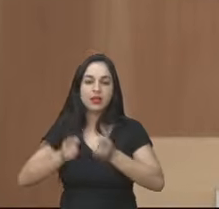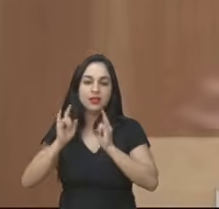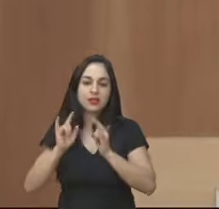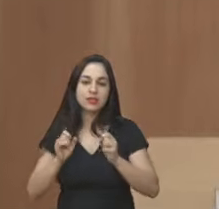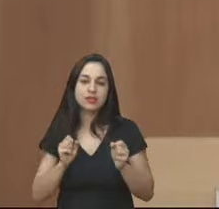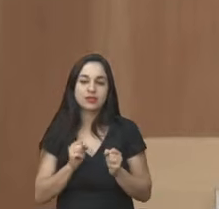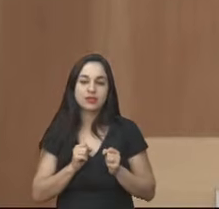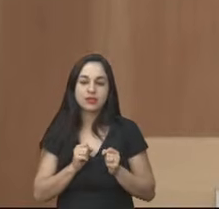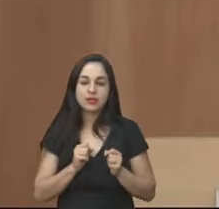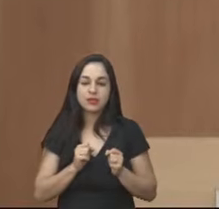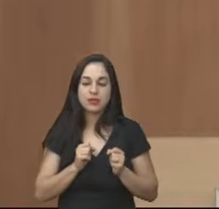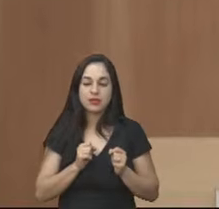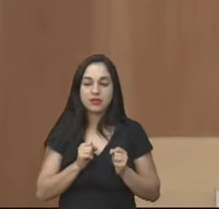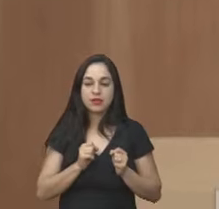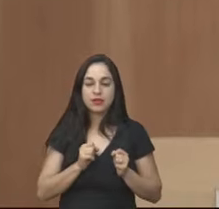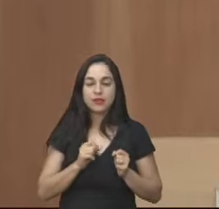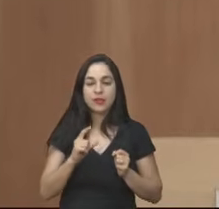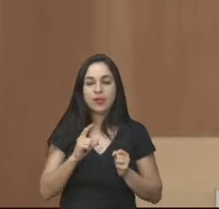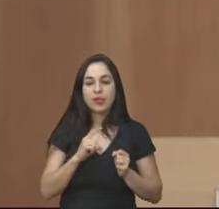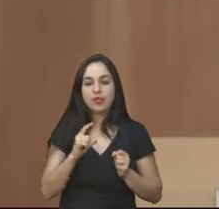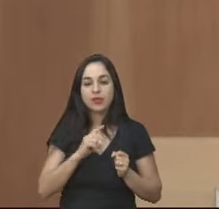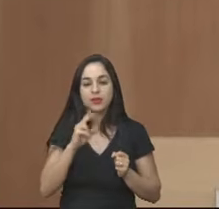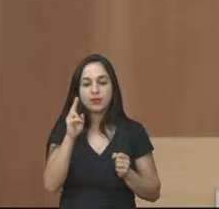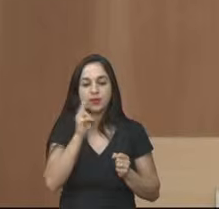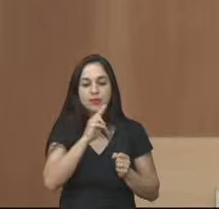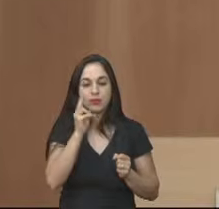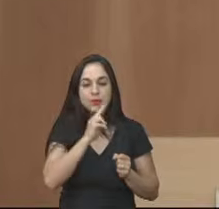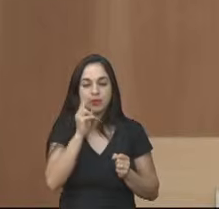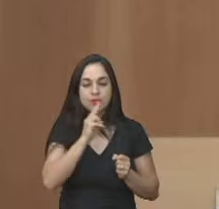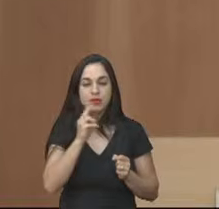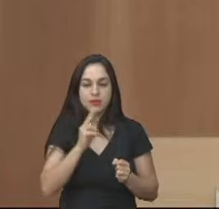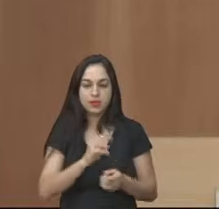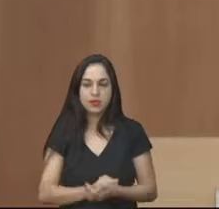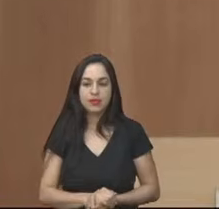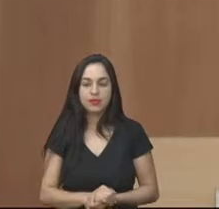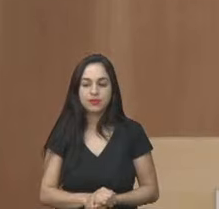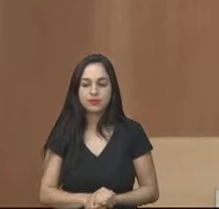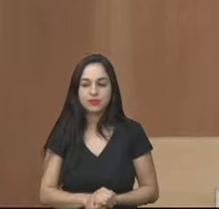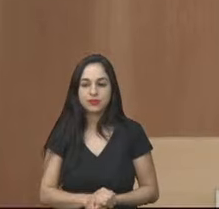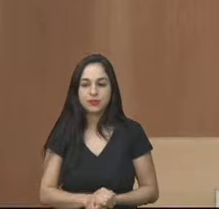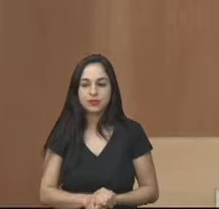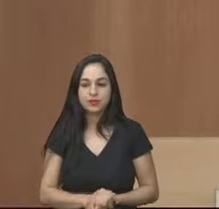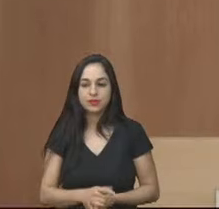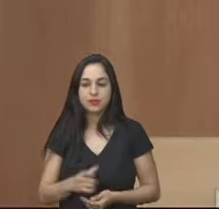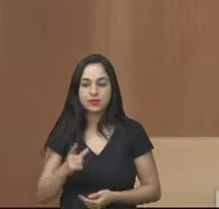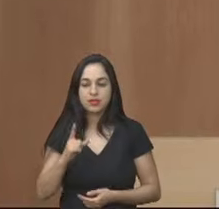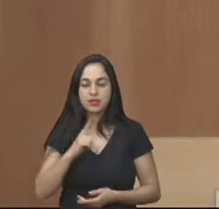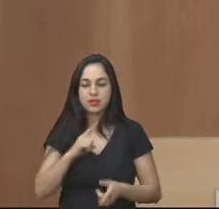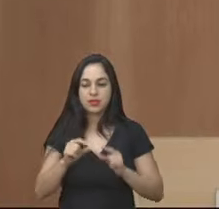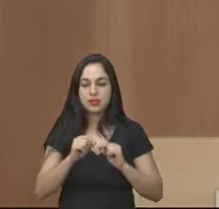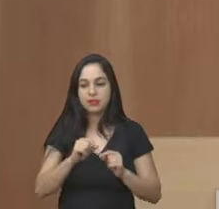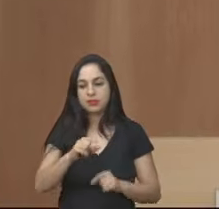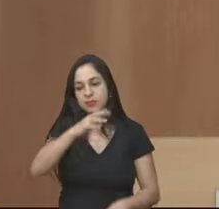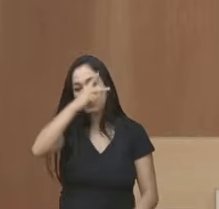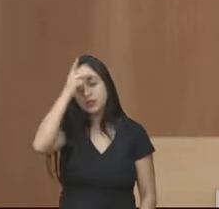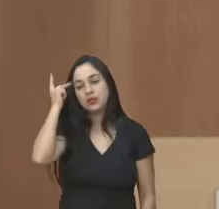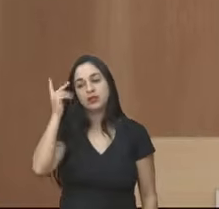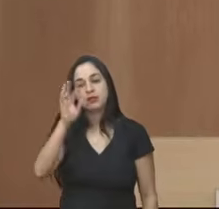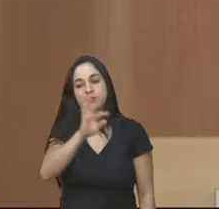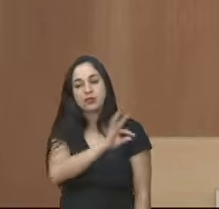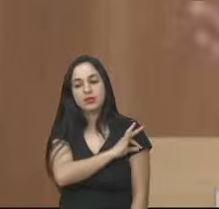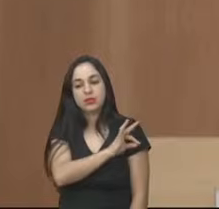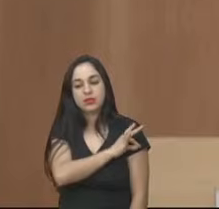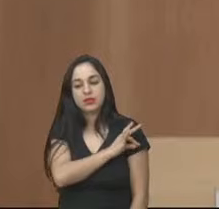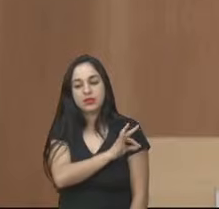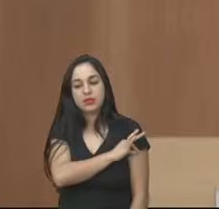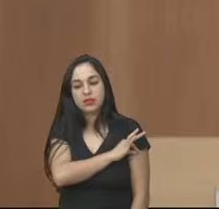enfim, transitar na cidade, em caso de emergência também para vir uma ambulância, para essas pessoas saírem. A gente tem policiais nesse edifício que não